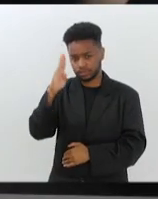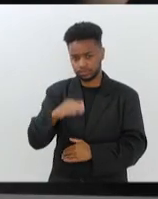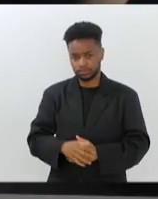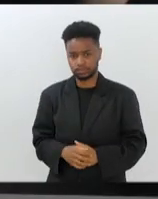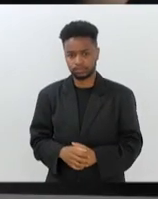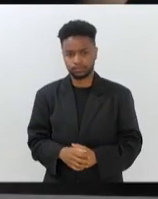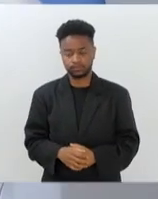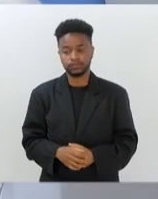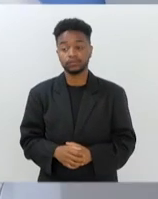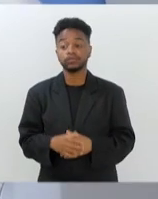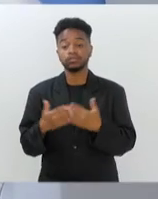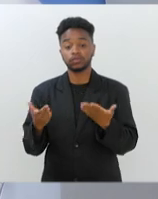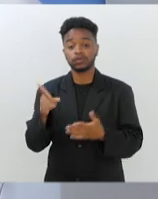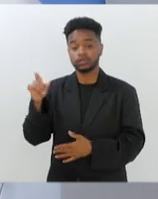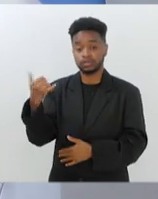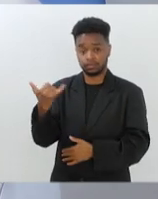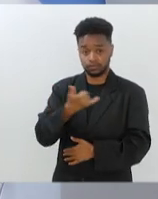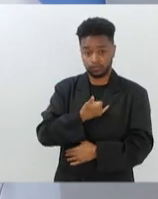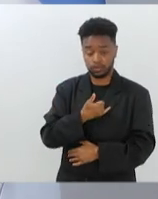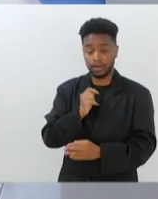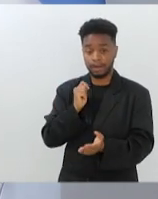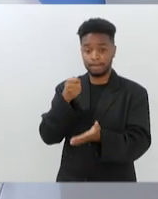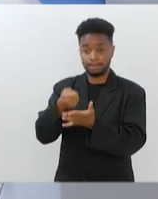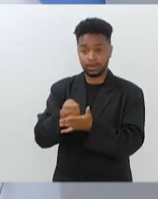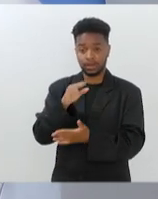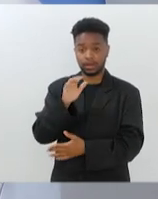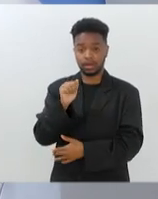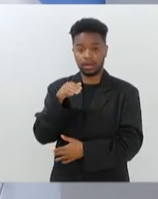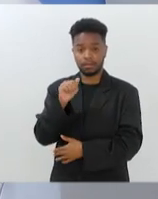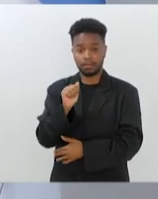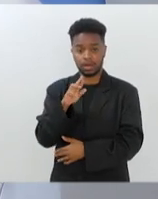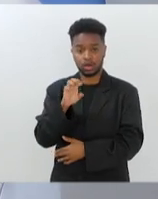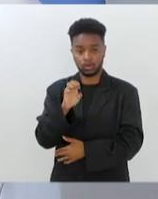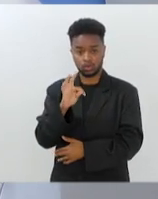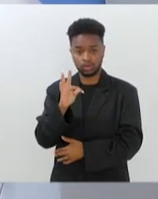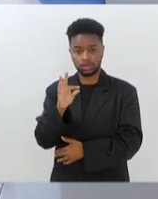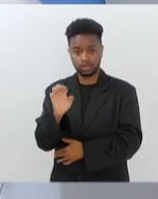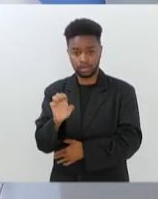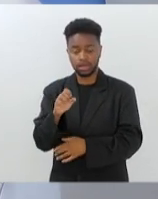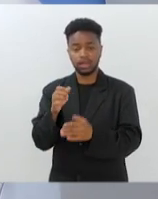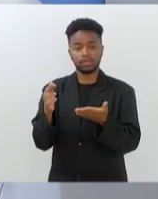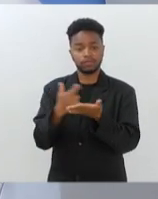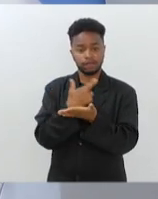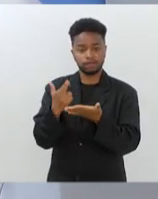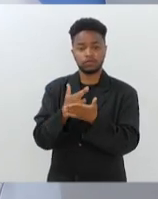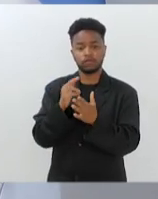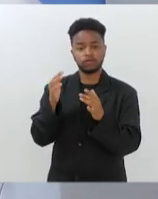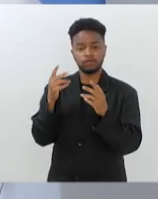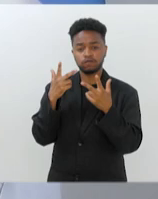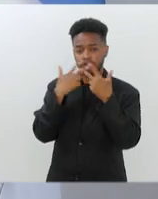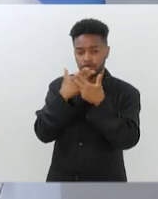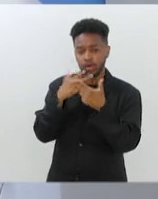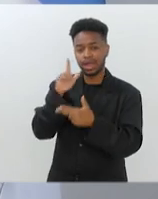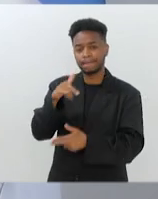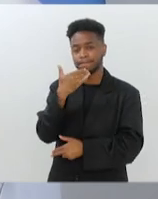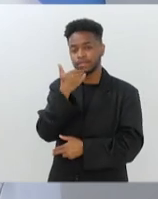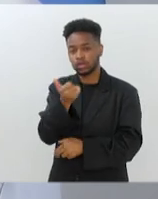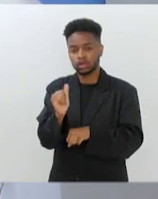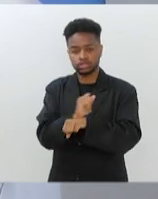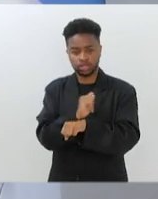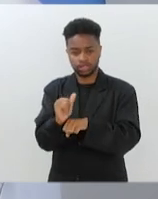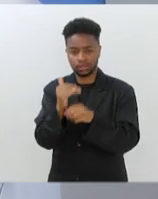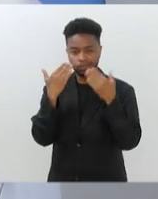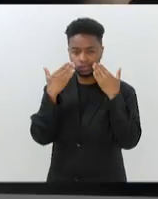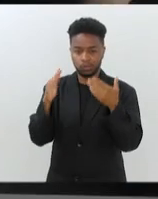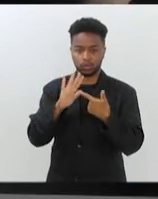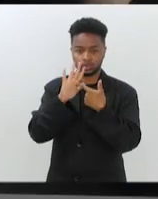senhora está me dizendo que patrocinar um camarote de uma revista de fofoca de coluna social é a melhor forma da cedar exibir